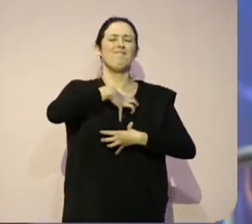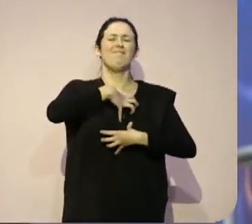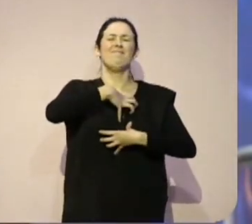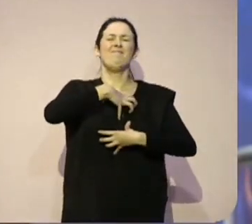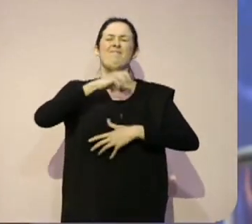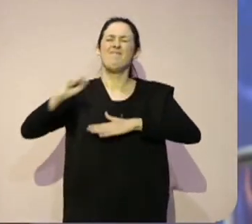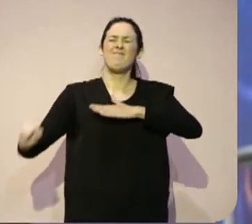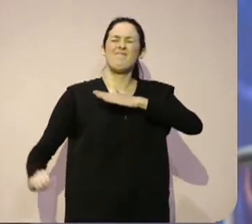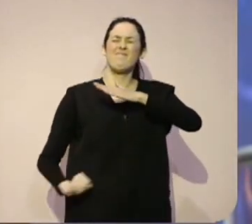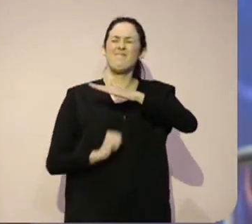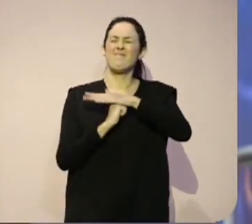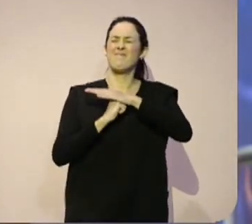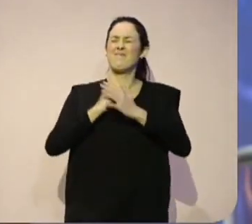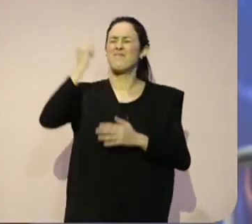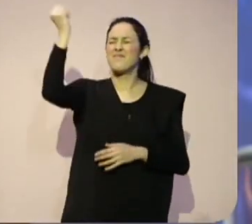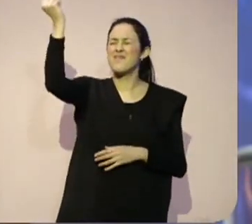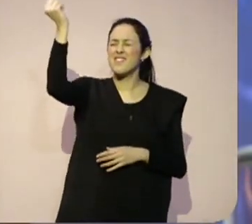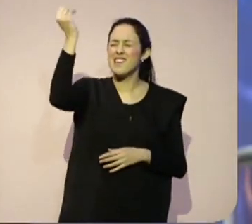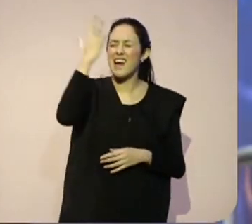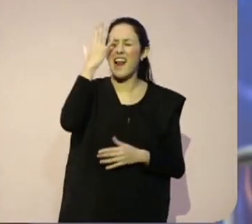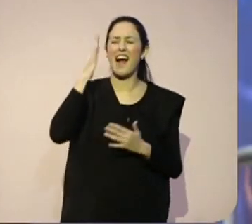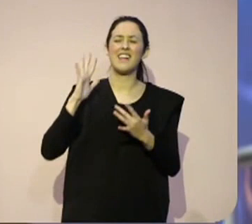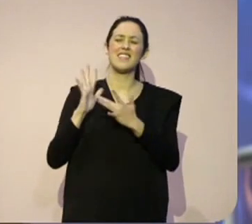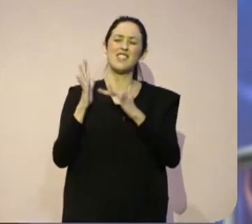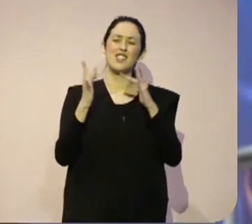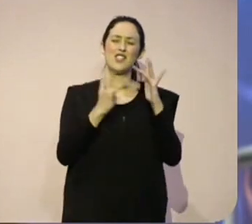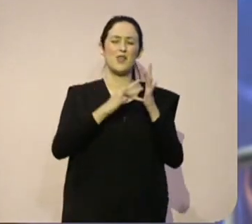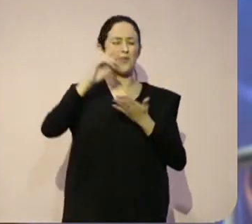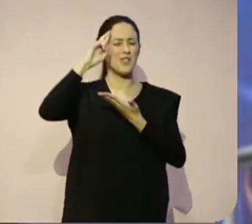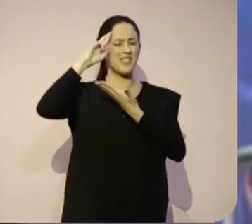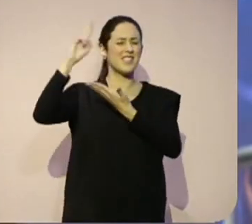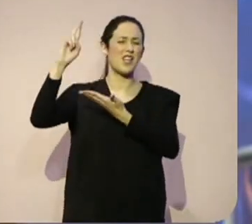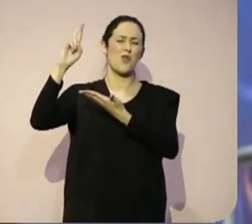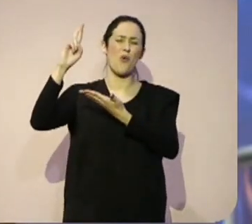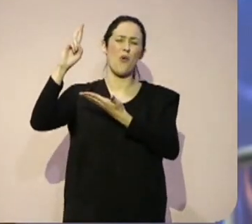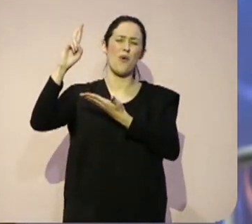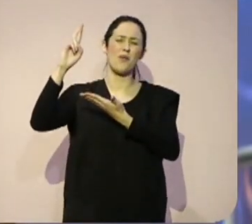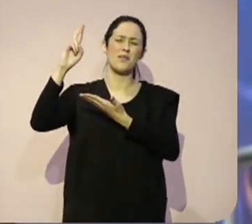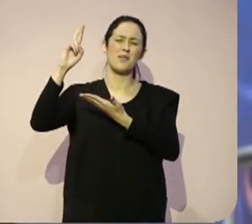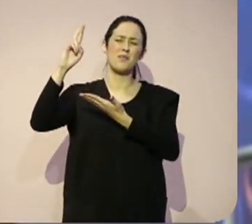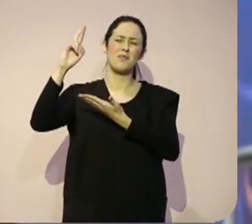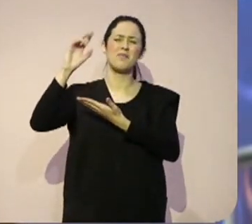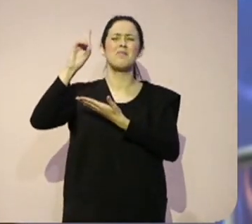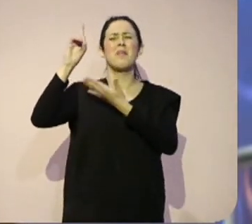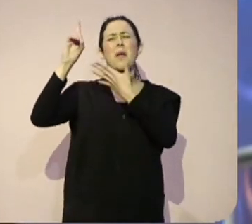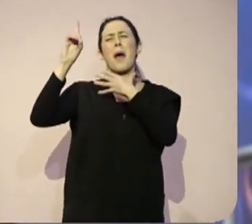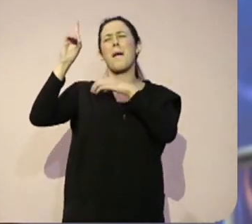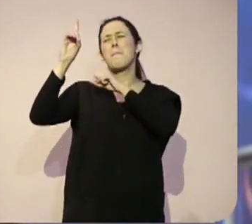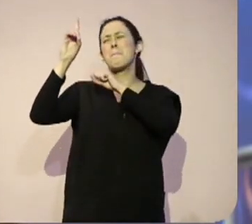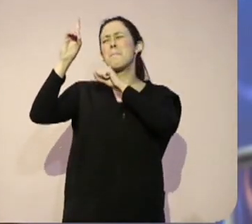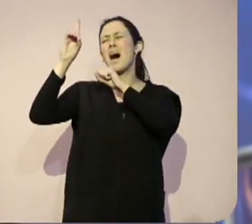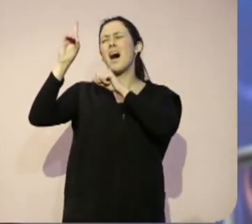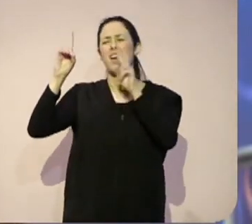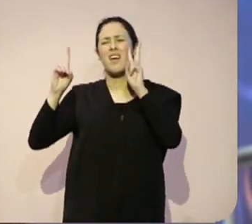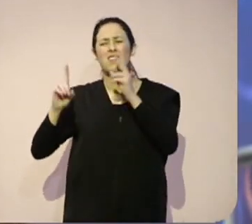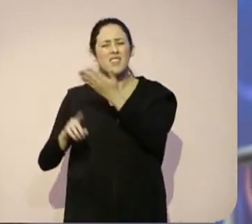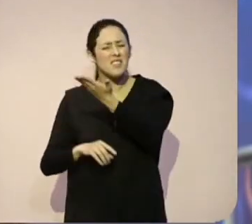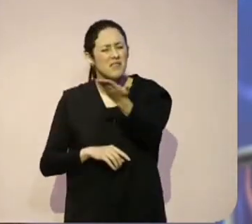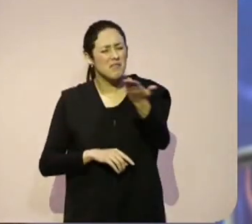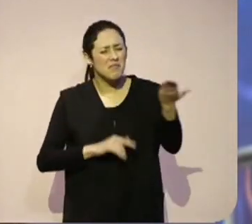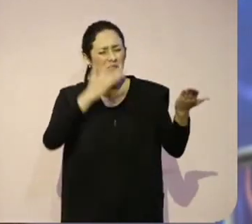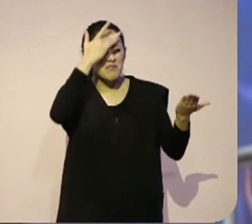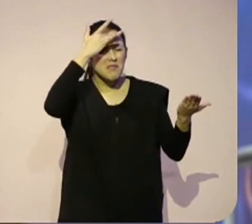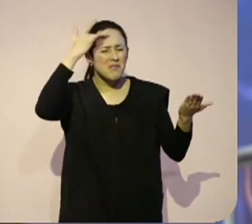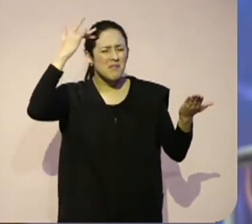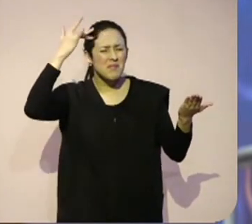preenchidos pela graça de Jesus nosso Senhor. Então, Pai, toma essas vidas nas tuas